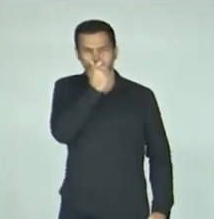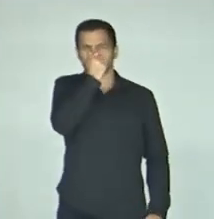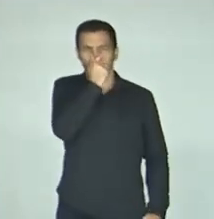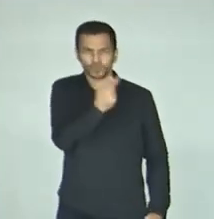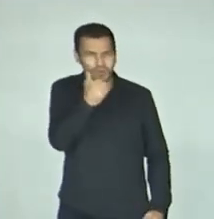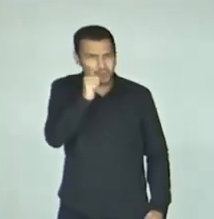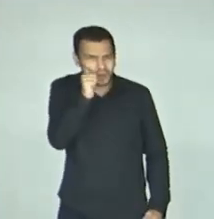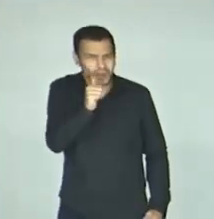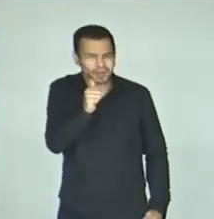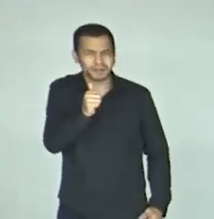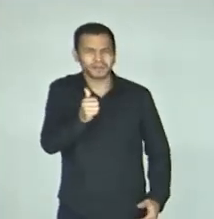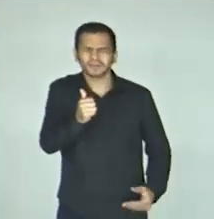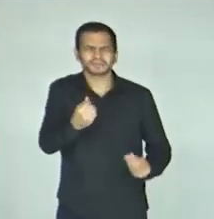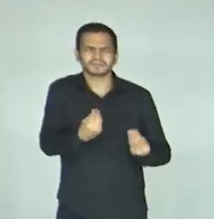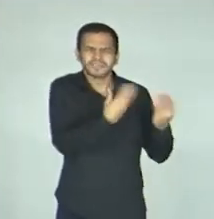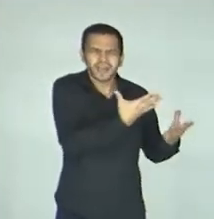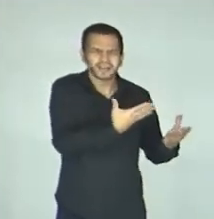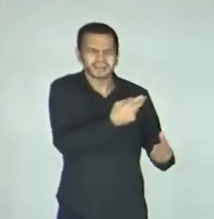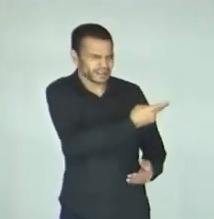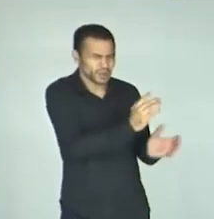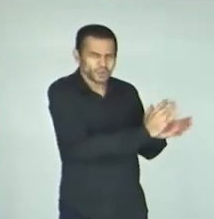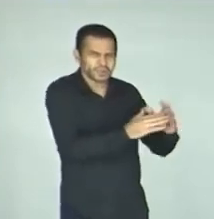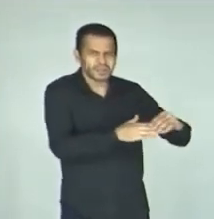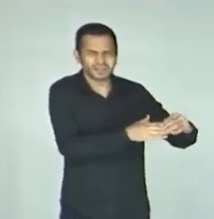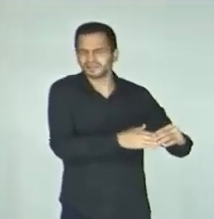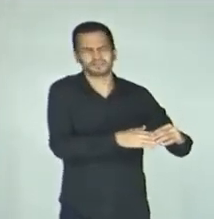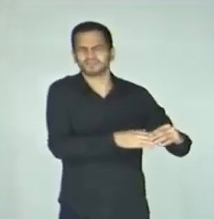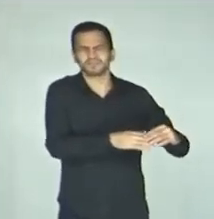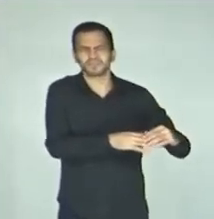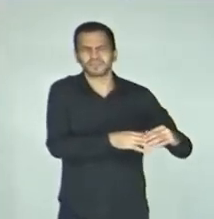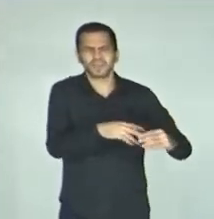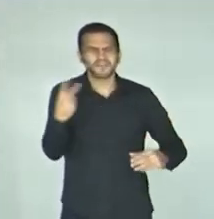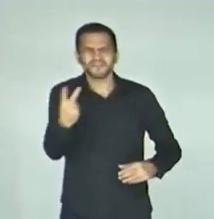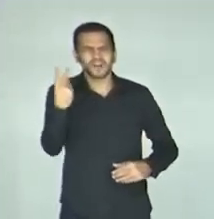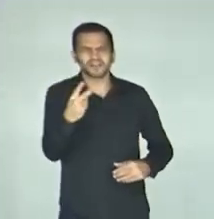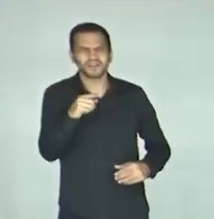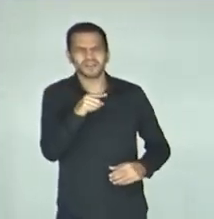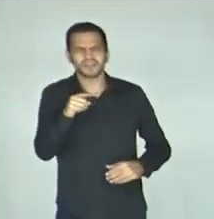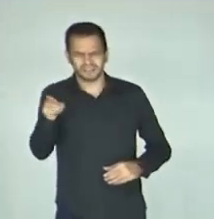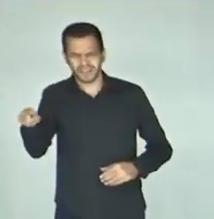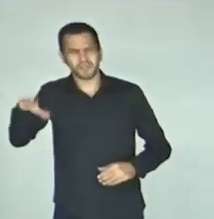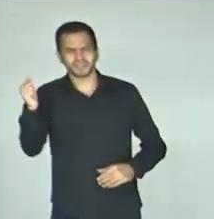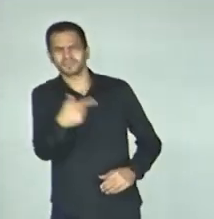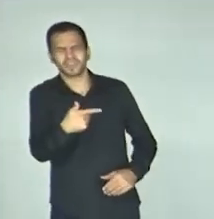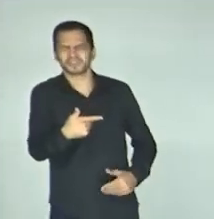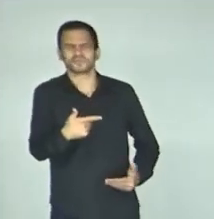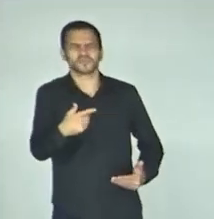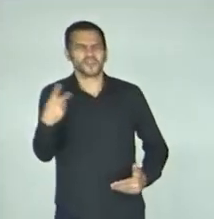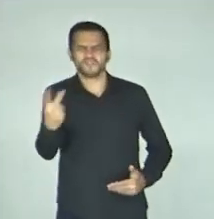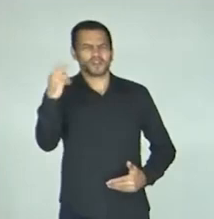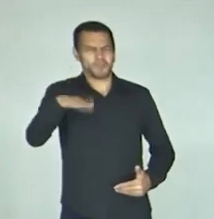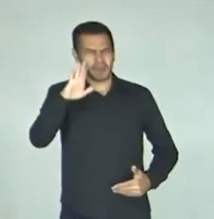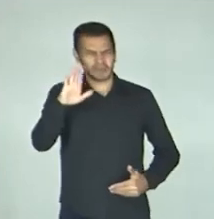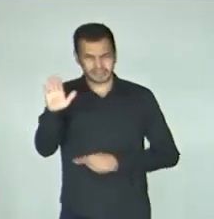filhas virgem dele à disposição daqueles homens valorizar mais os de fora para dentro priorizar mais hoje